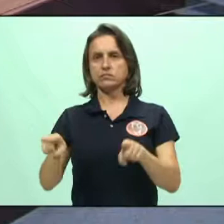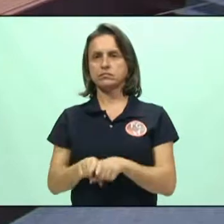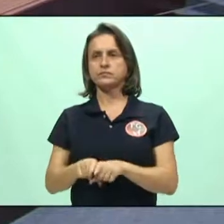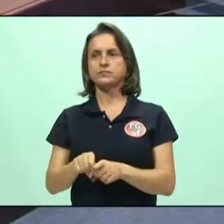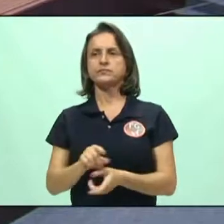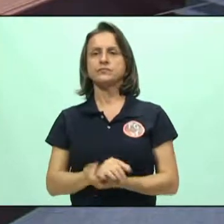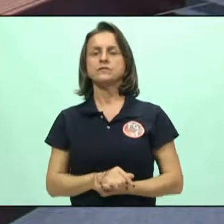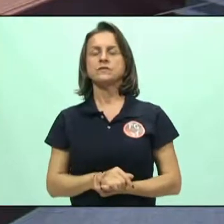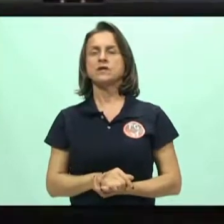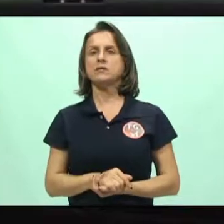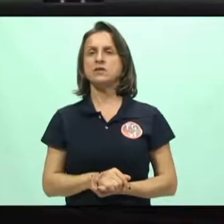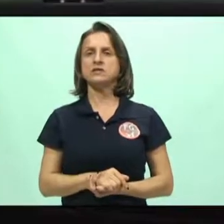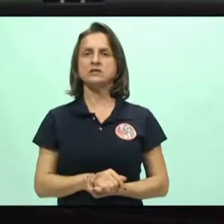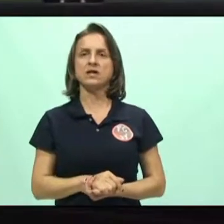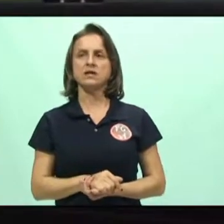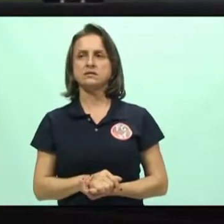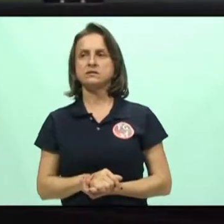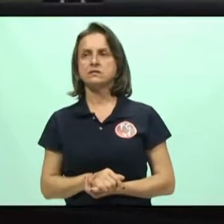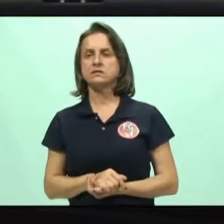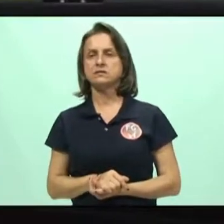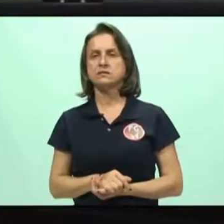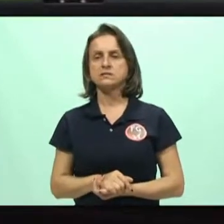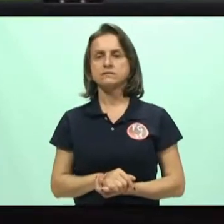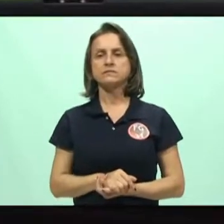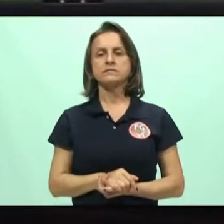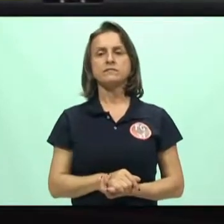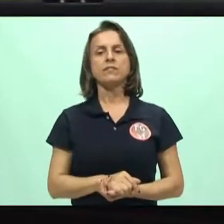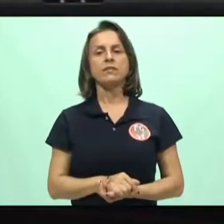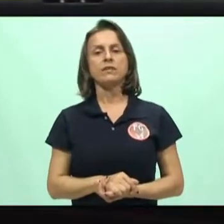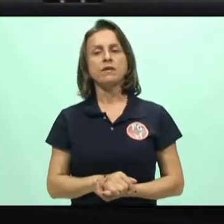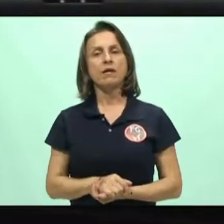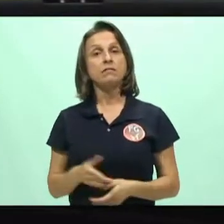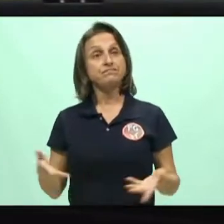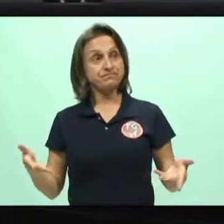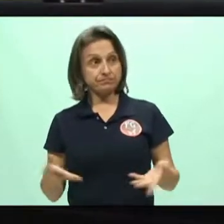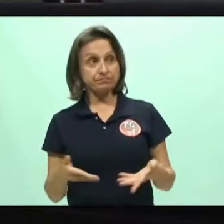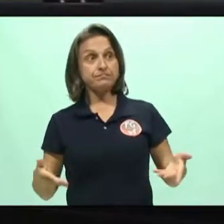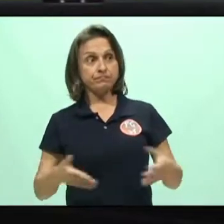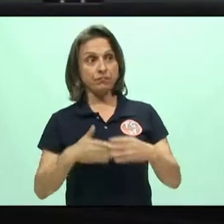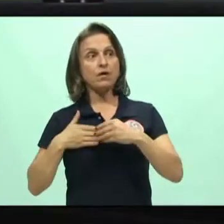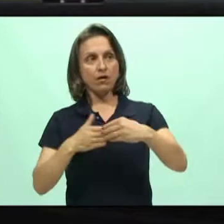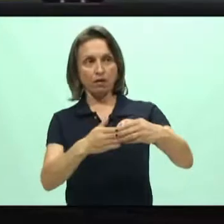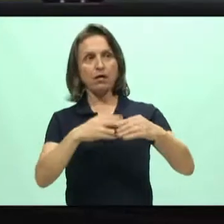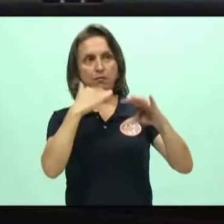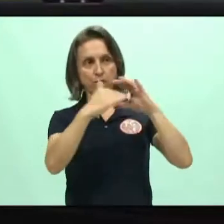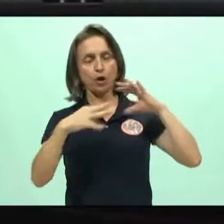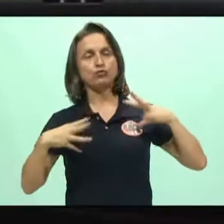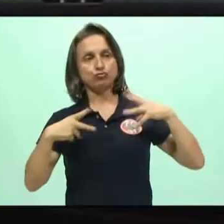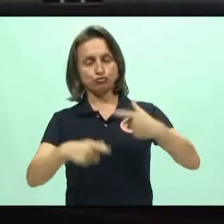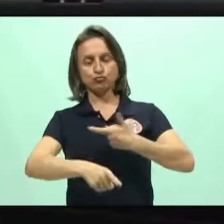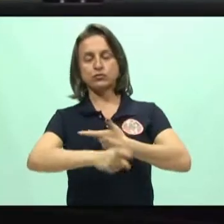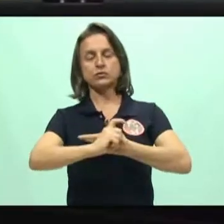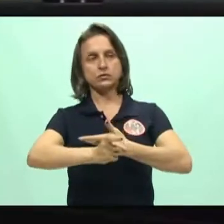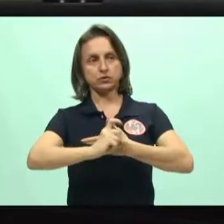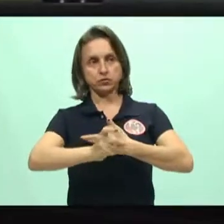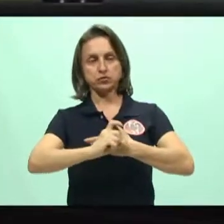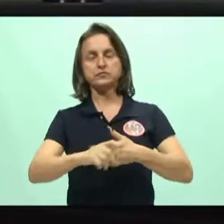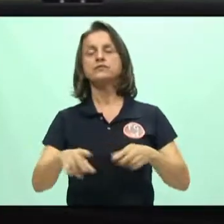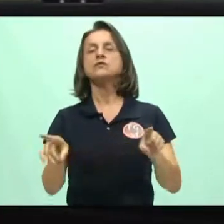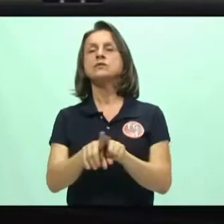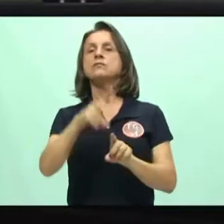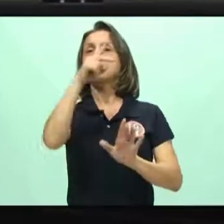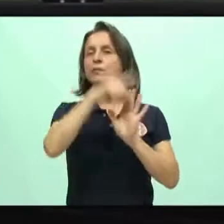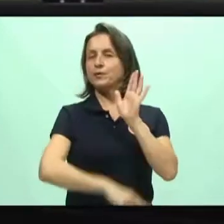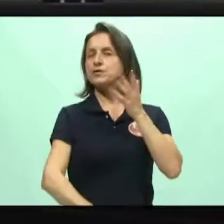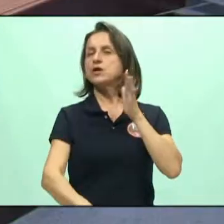a presidência então encaminha as indicações ao executivo e os projetos leia as emendas as comissões